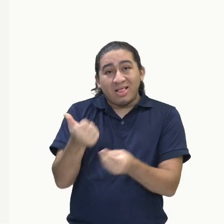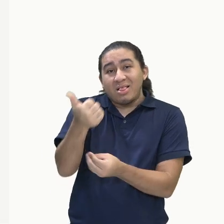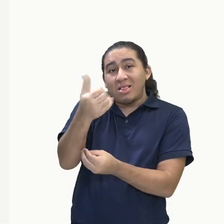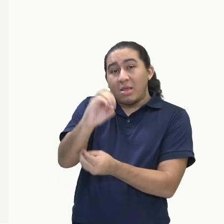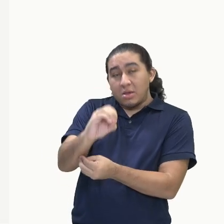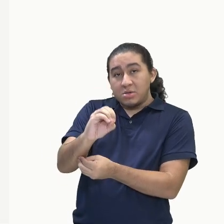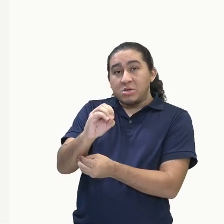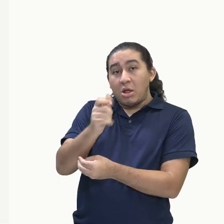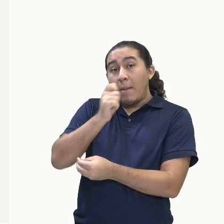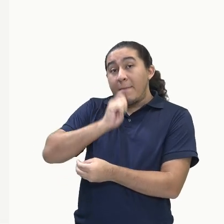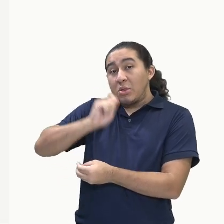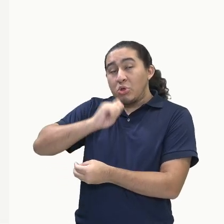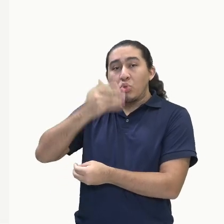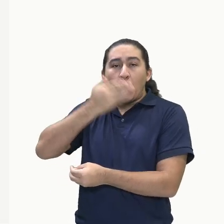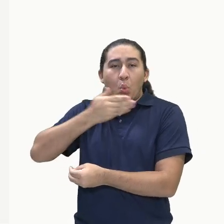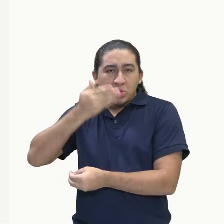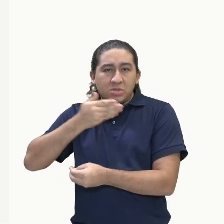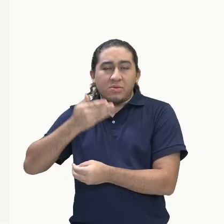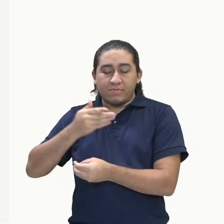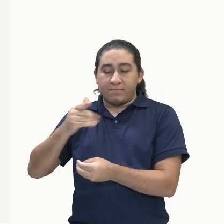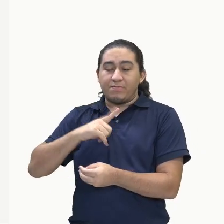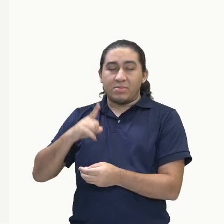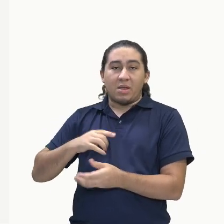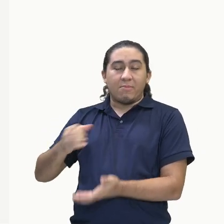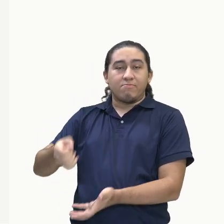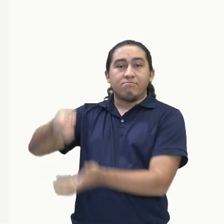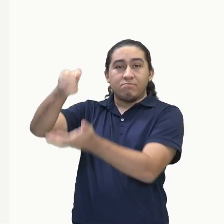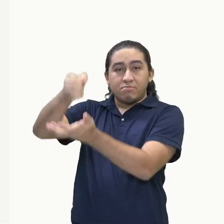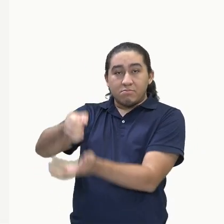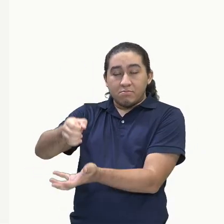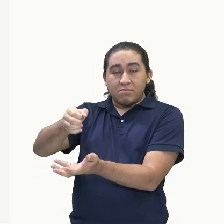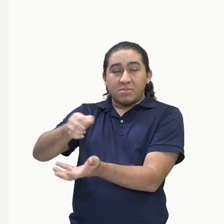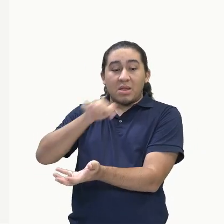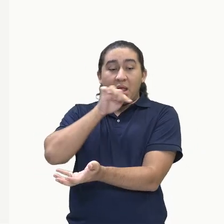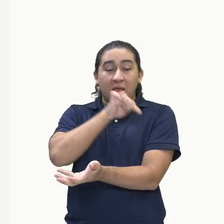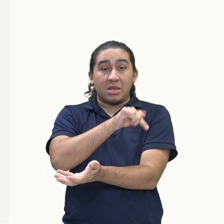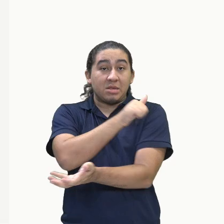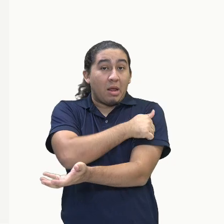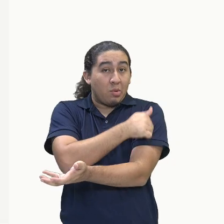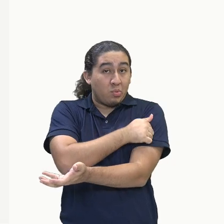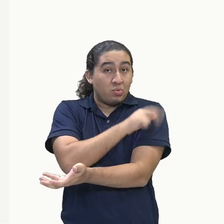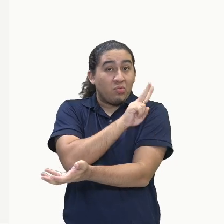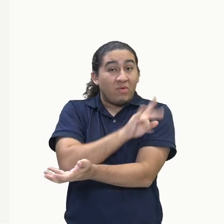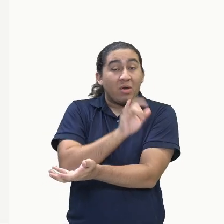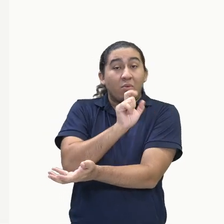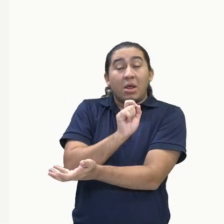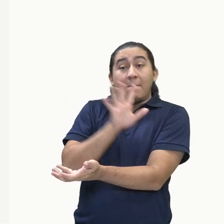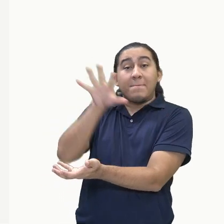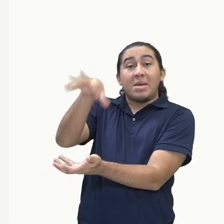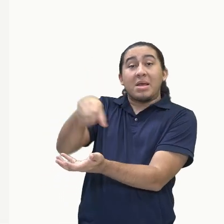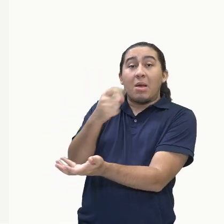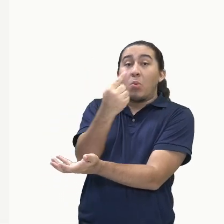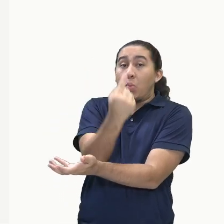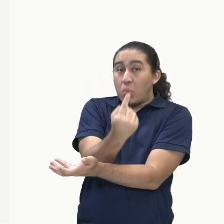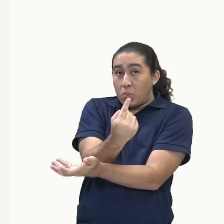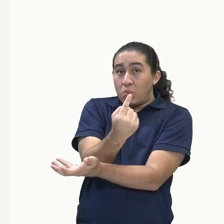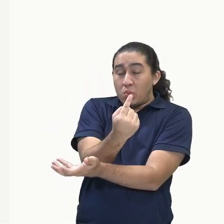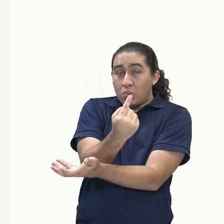escolher, né, esses pirulitos. Ele vai escolher um desses pirulitos. Só que são 3